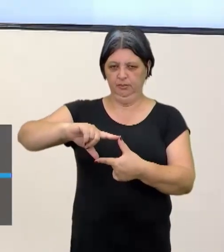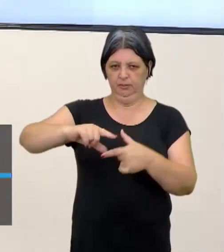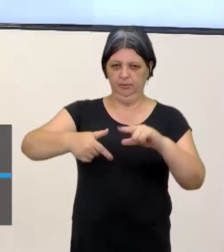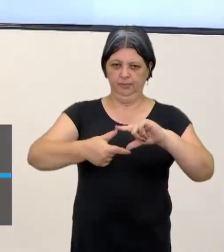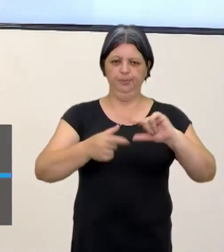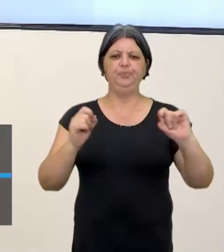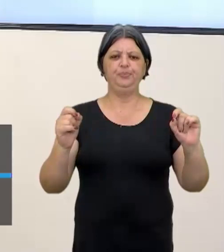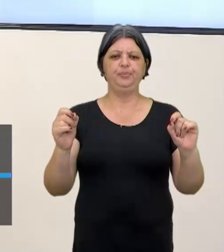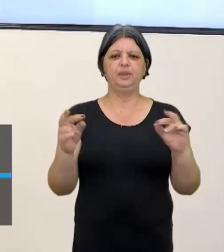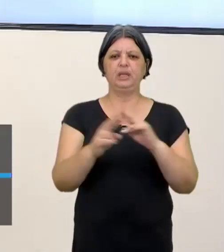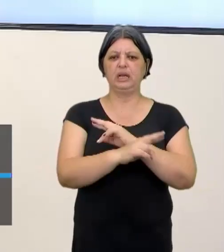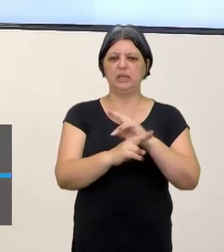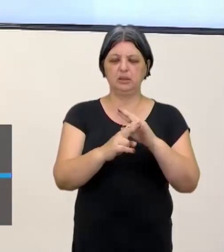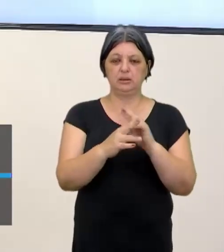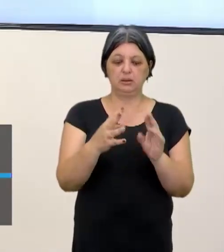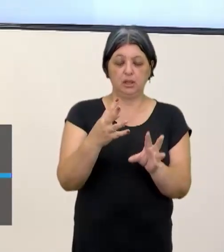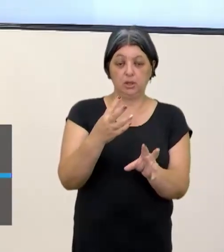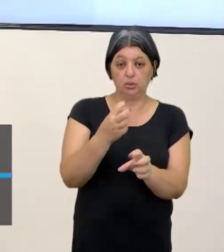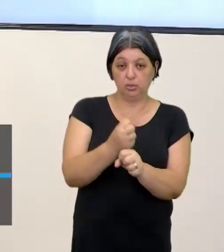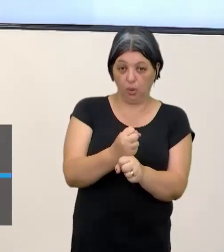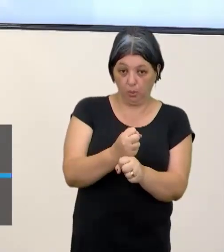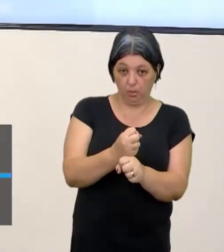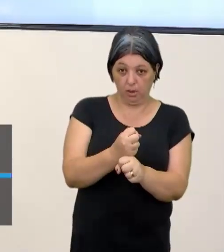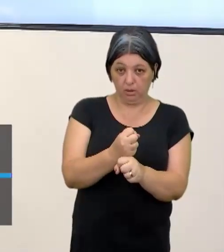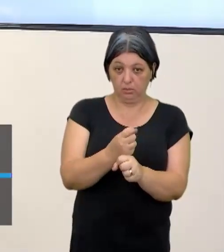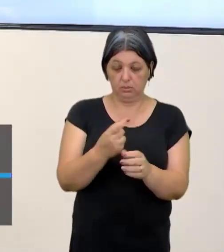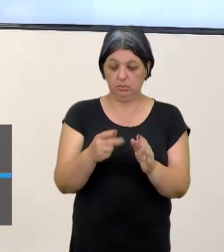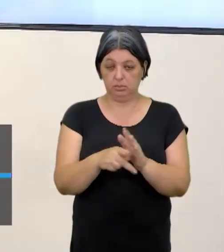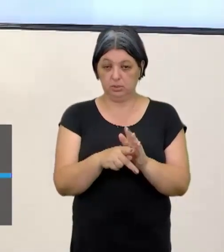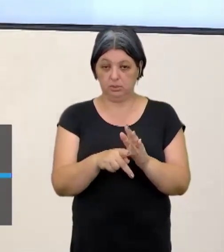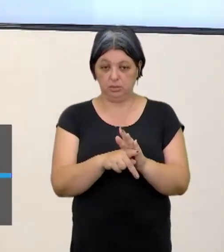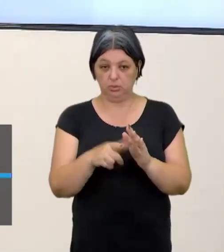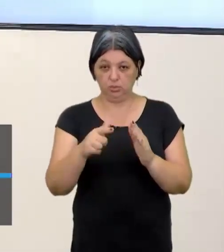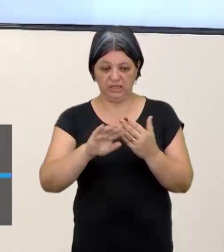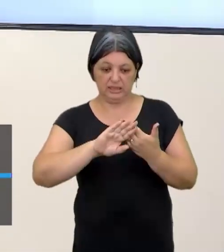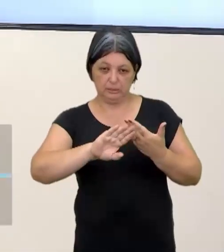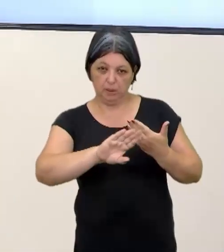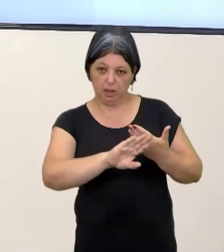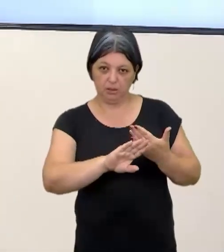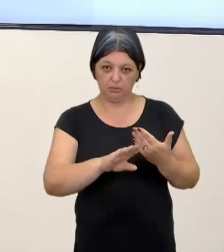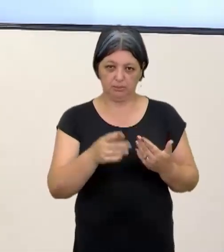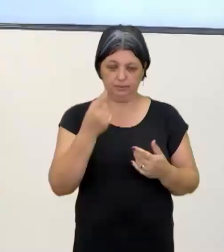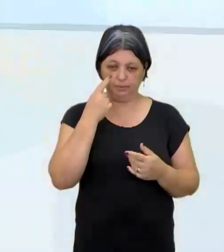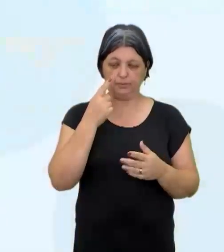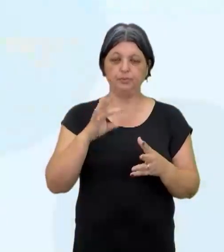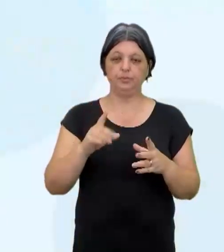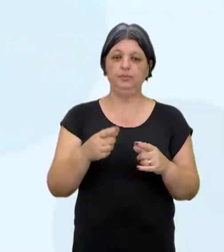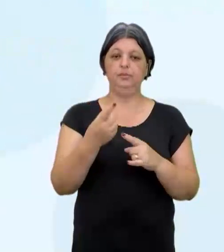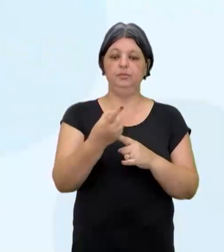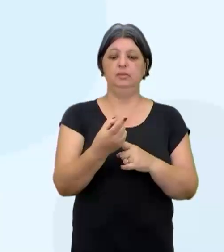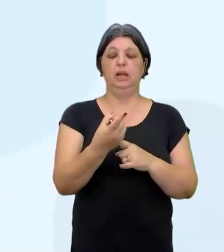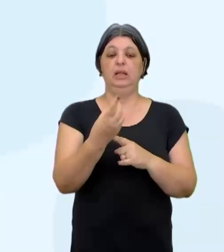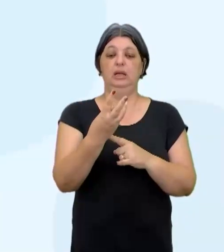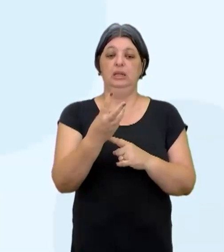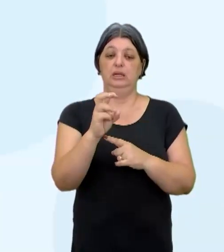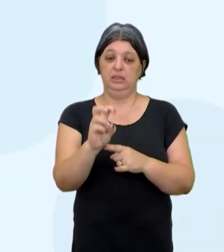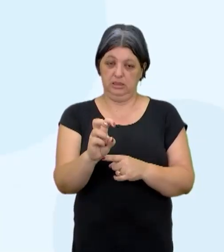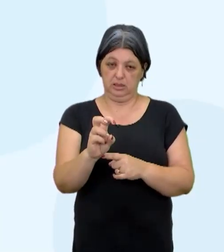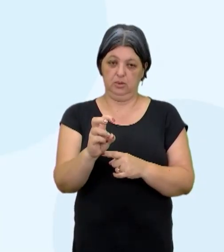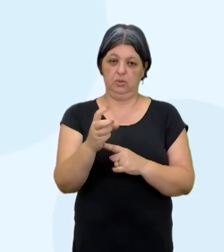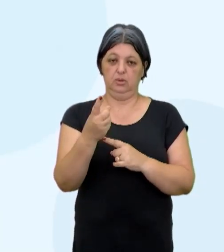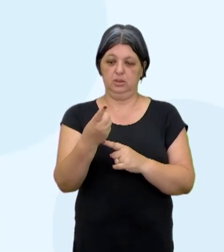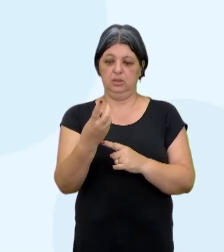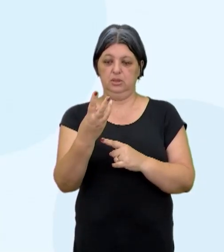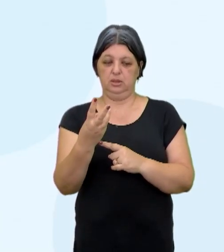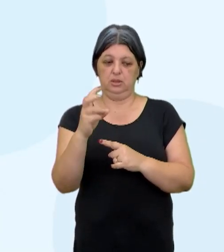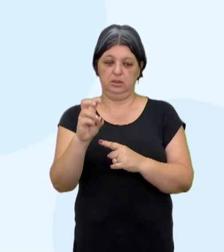tem de relação da soma desses ângulos em relação a não sobrar espaço. Então aqui eu tenho 135, 135 e 90.